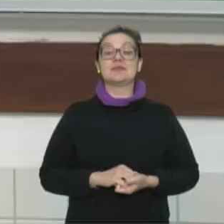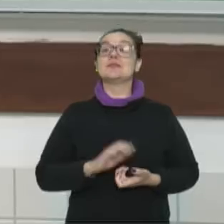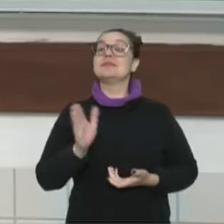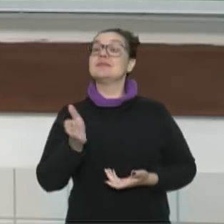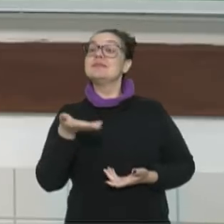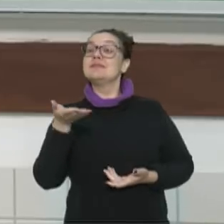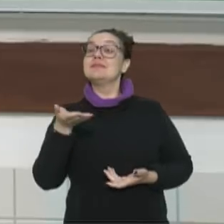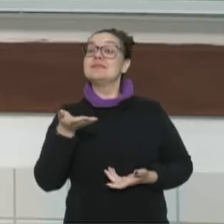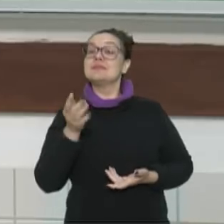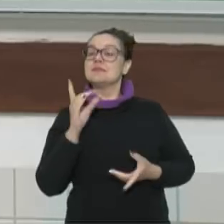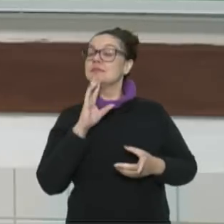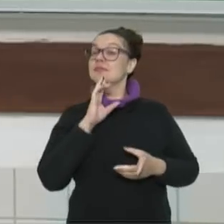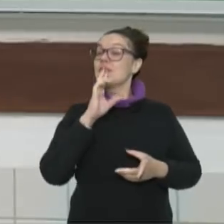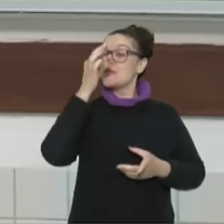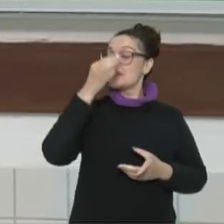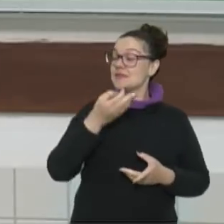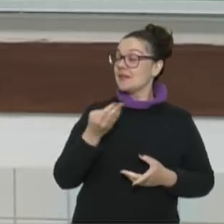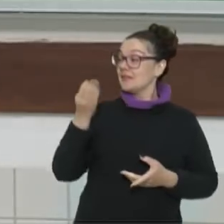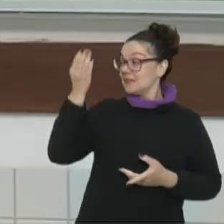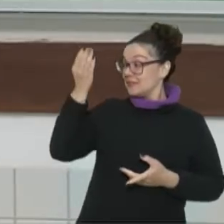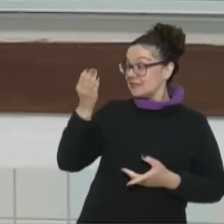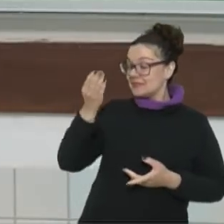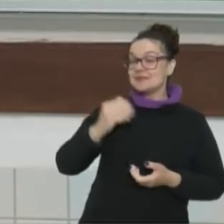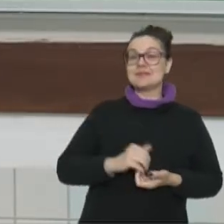E aí, qual é a resposta correta?